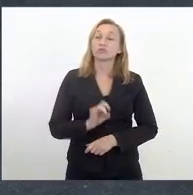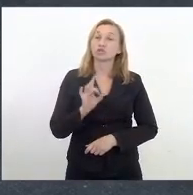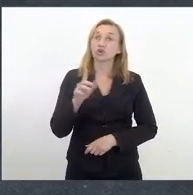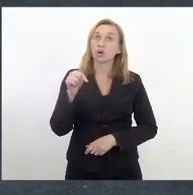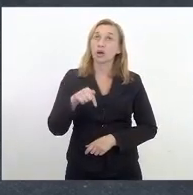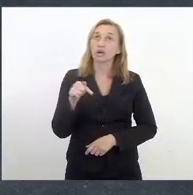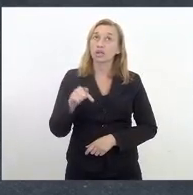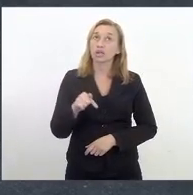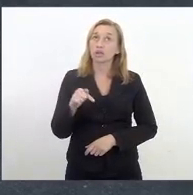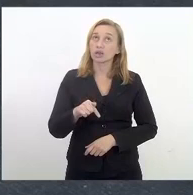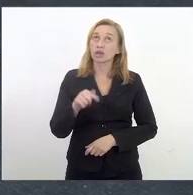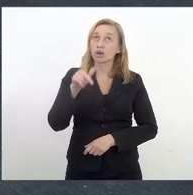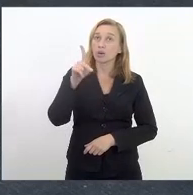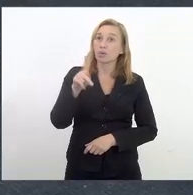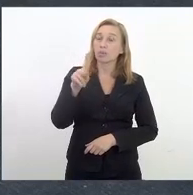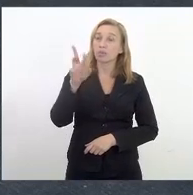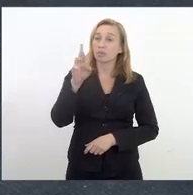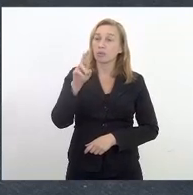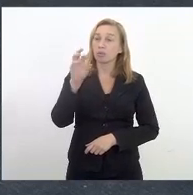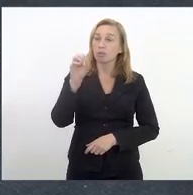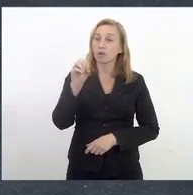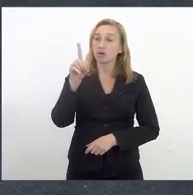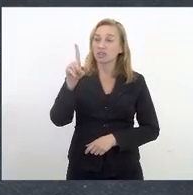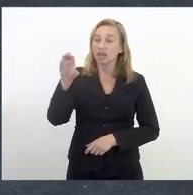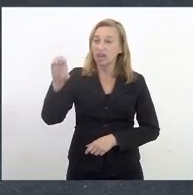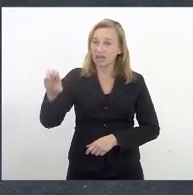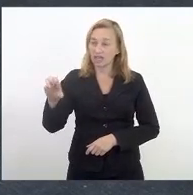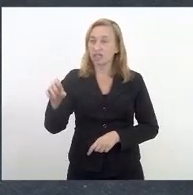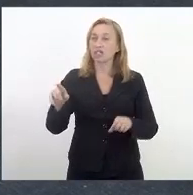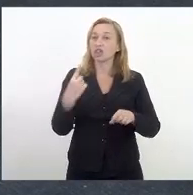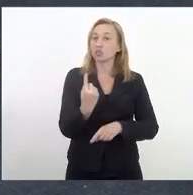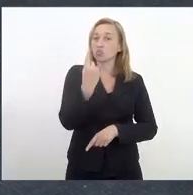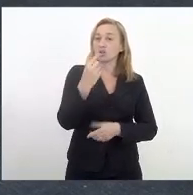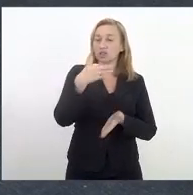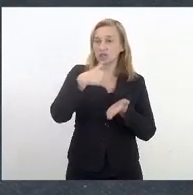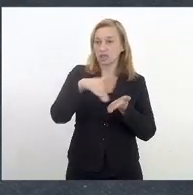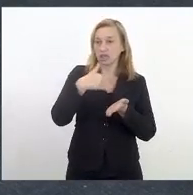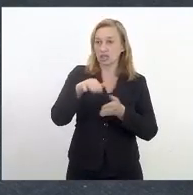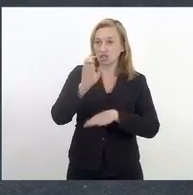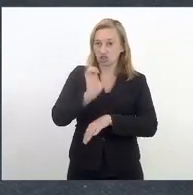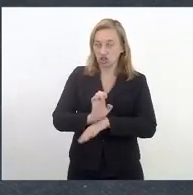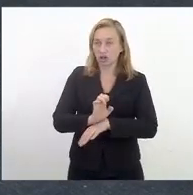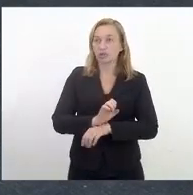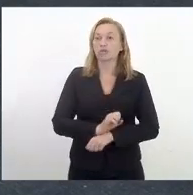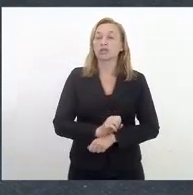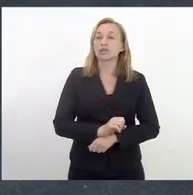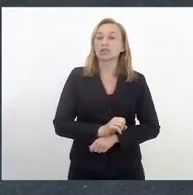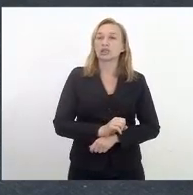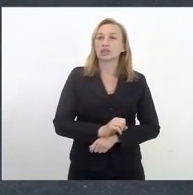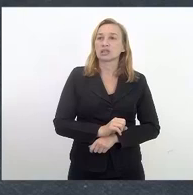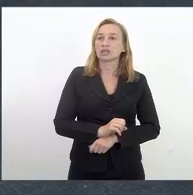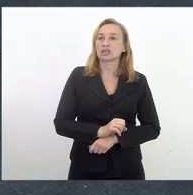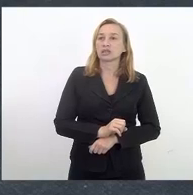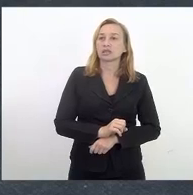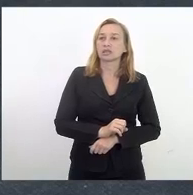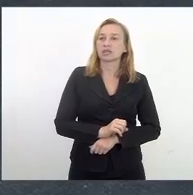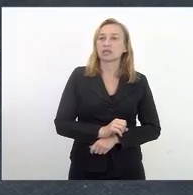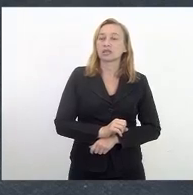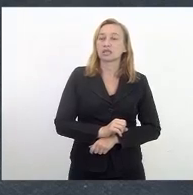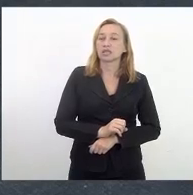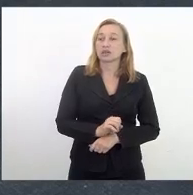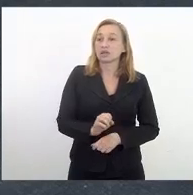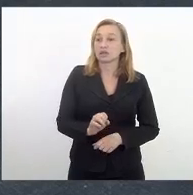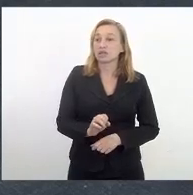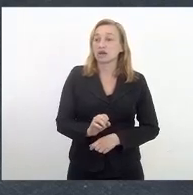tinha aqui o proderj e uma Secretaria de Estado e que tava em petição de